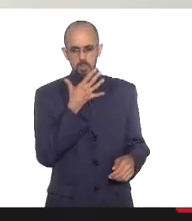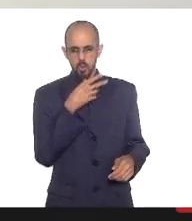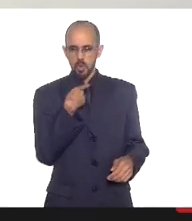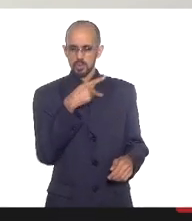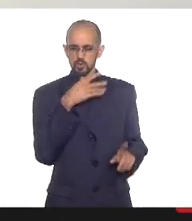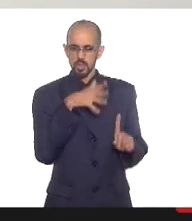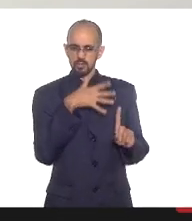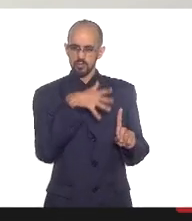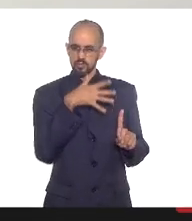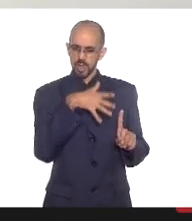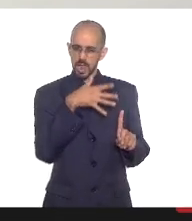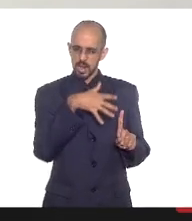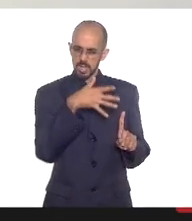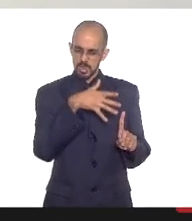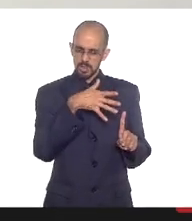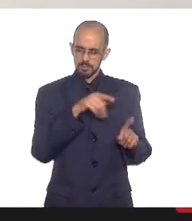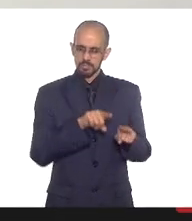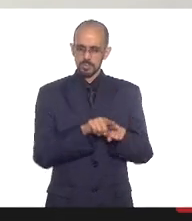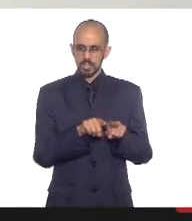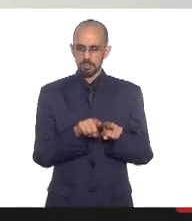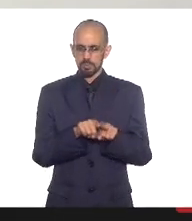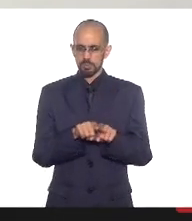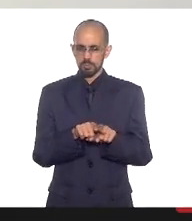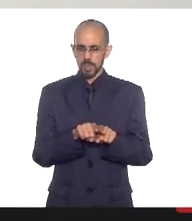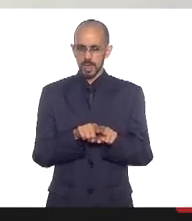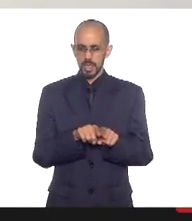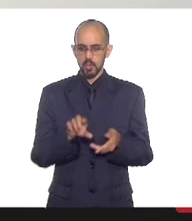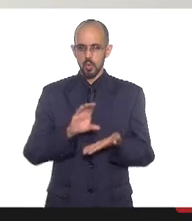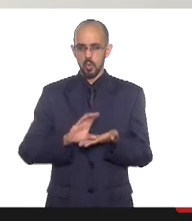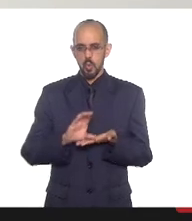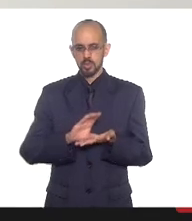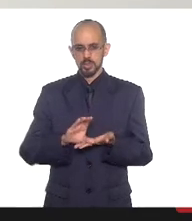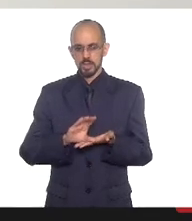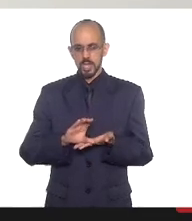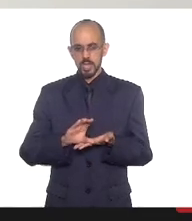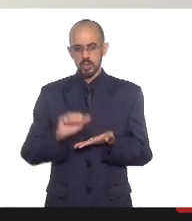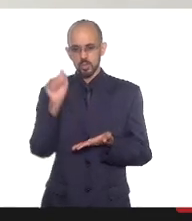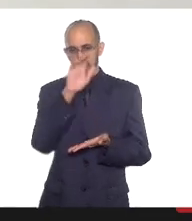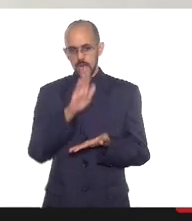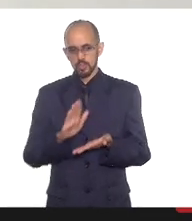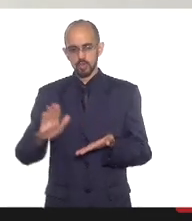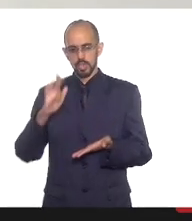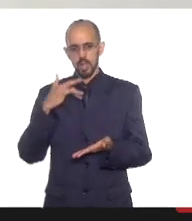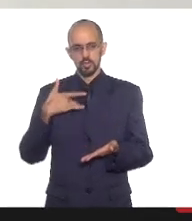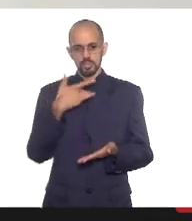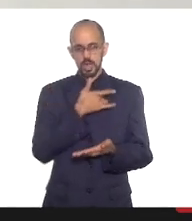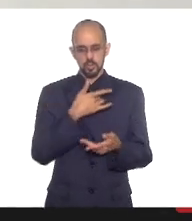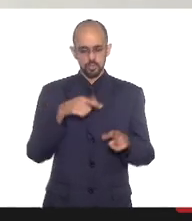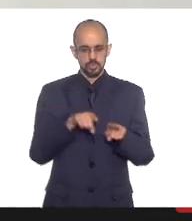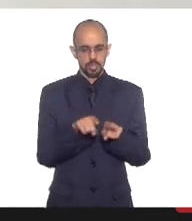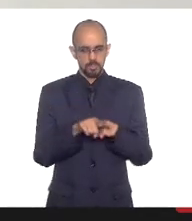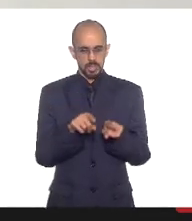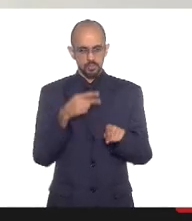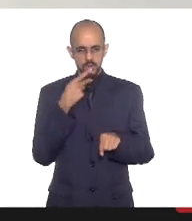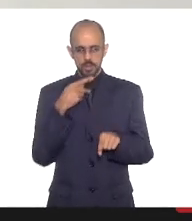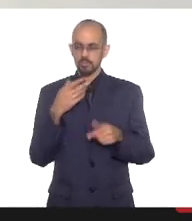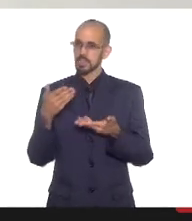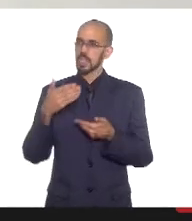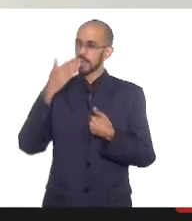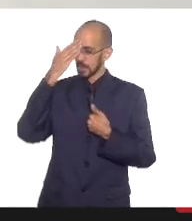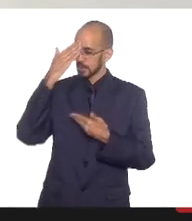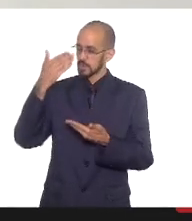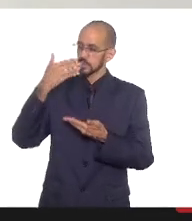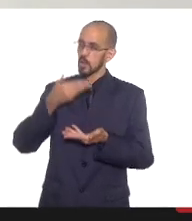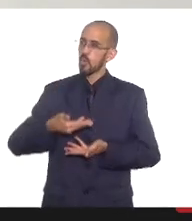coerência entre o Conselho Nacional de saúde tem defendido mas antes de mais nada Agradecer o convite deputada Martha Rocha